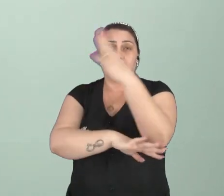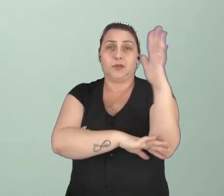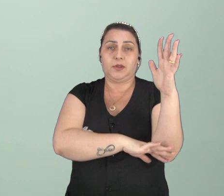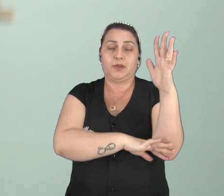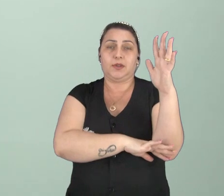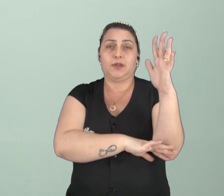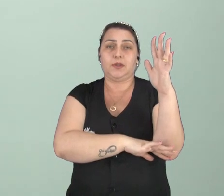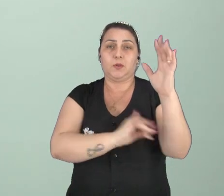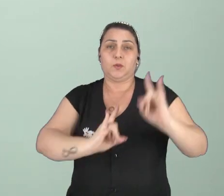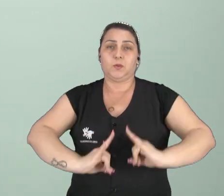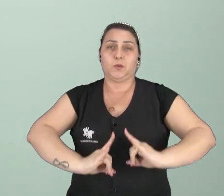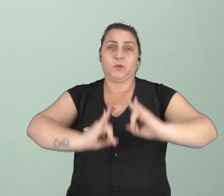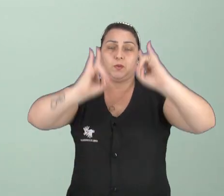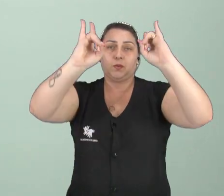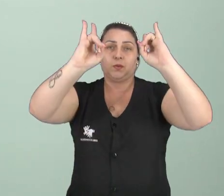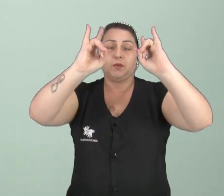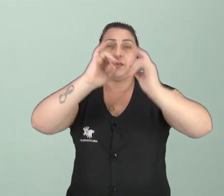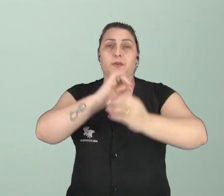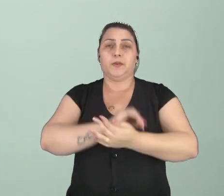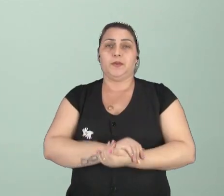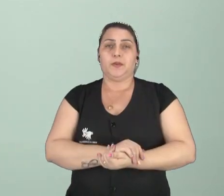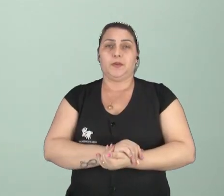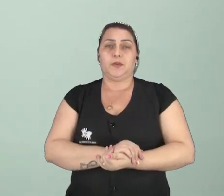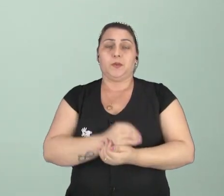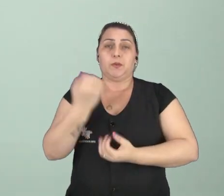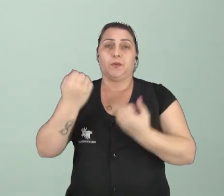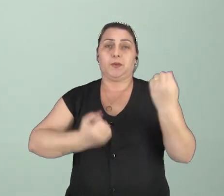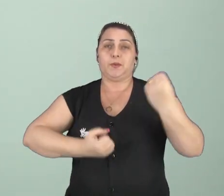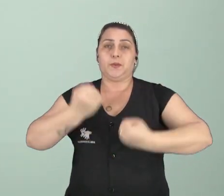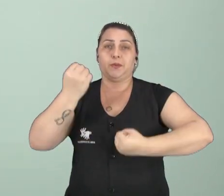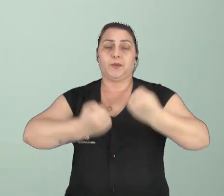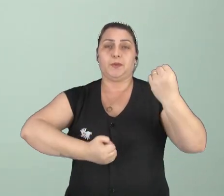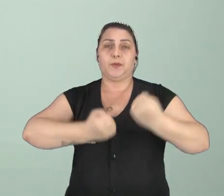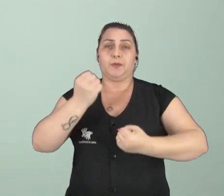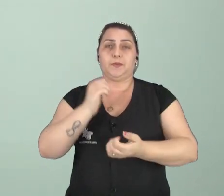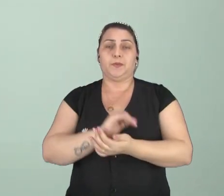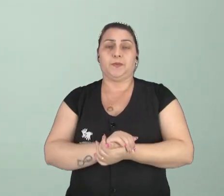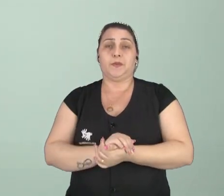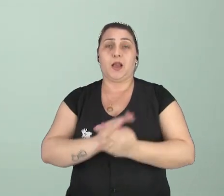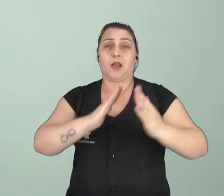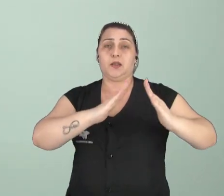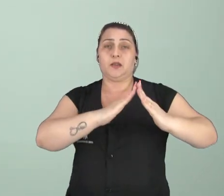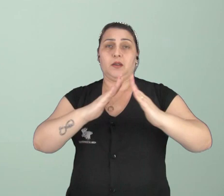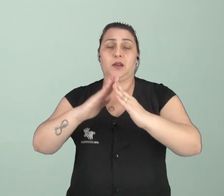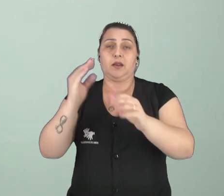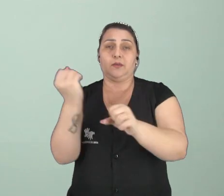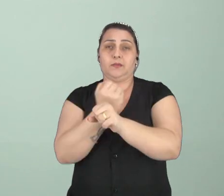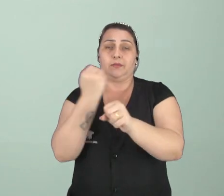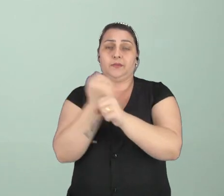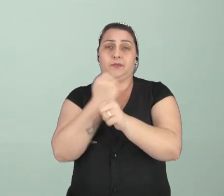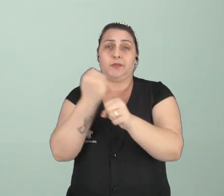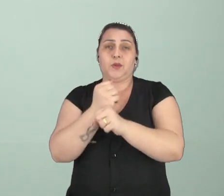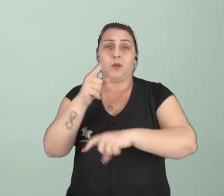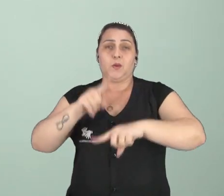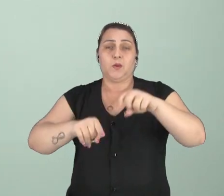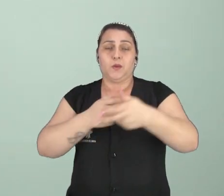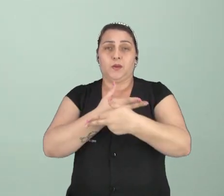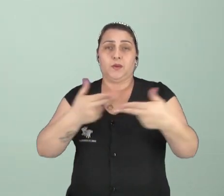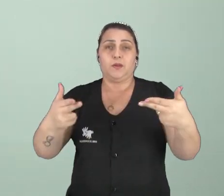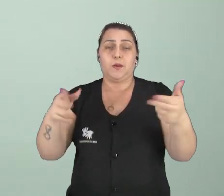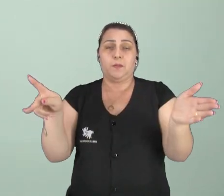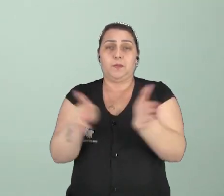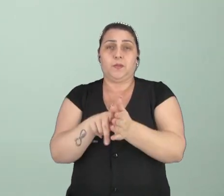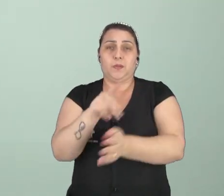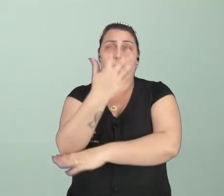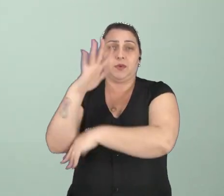Então, todos os prédios, todos os carros, as casas, utensílios, tudo provém da